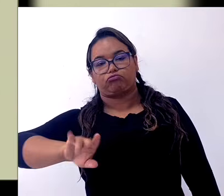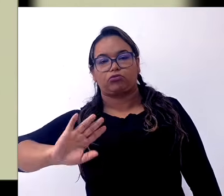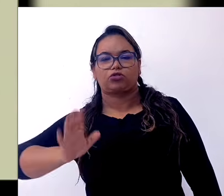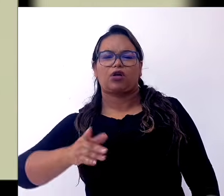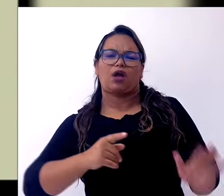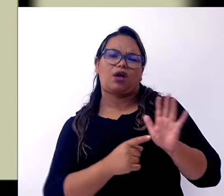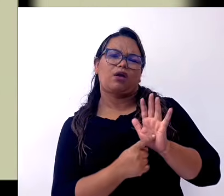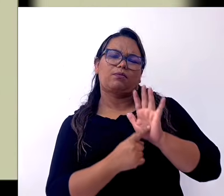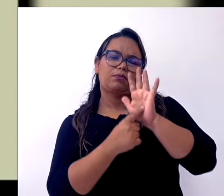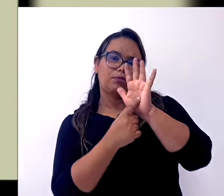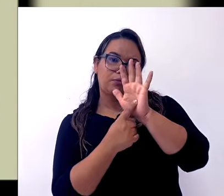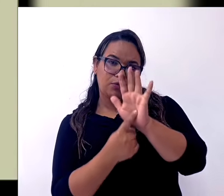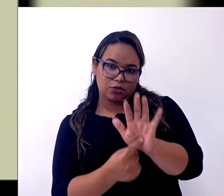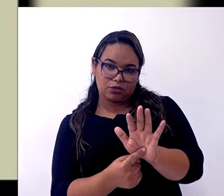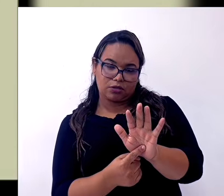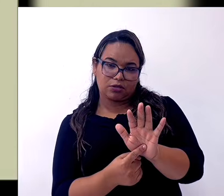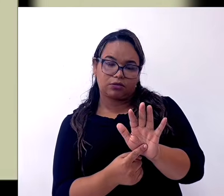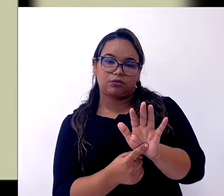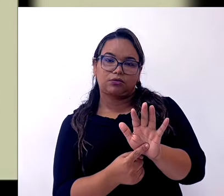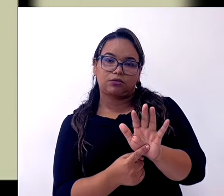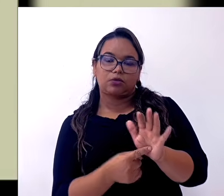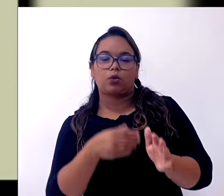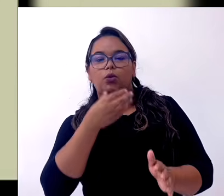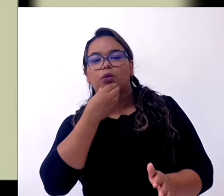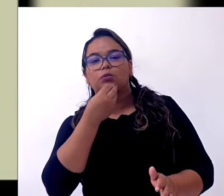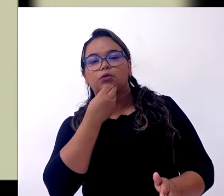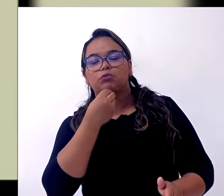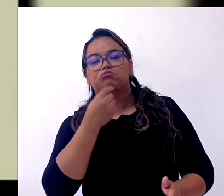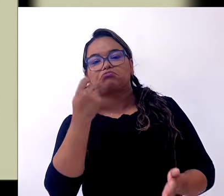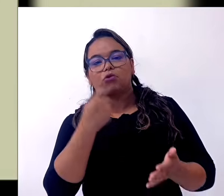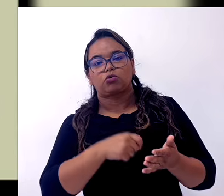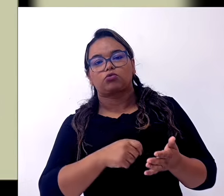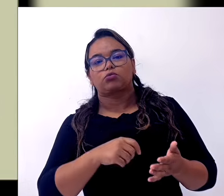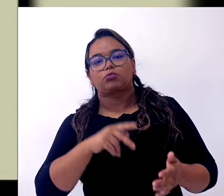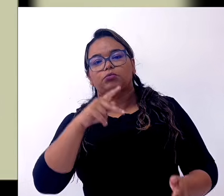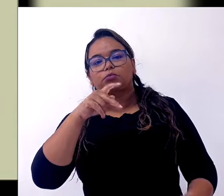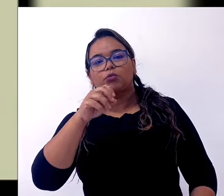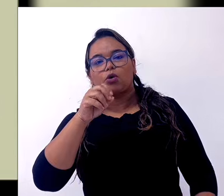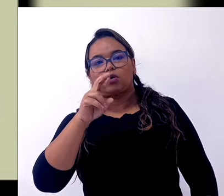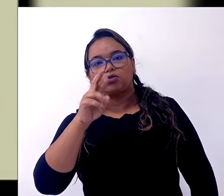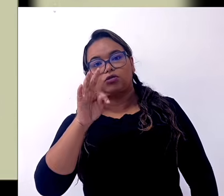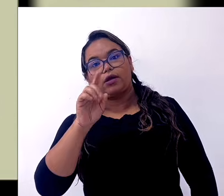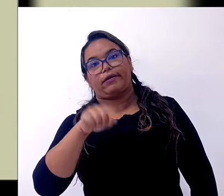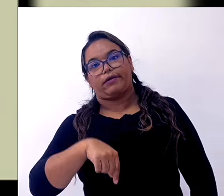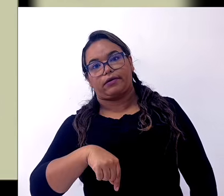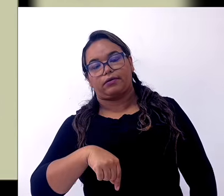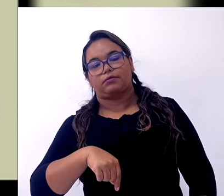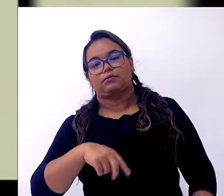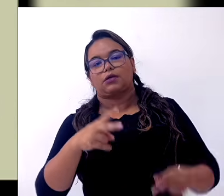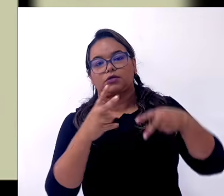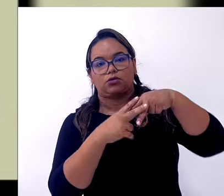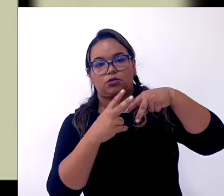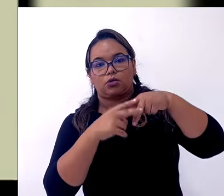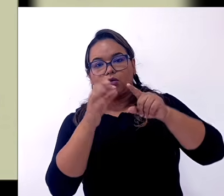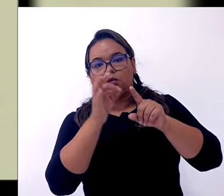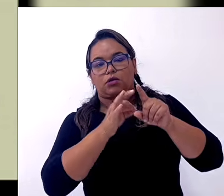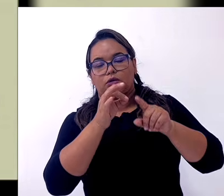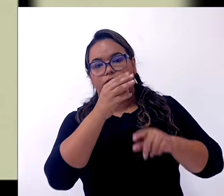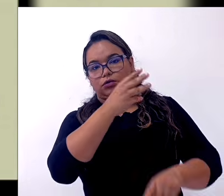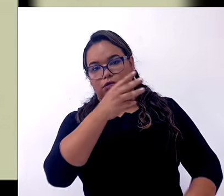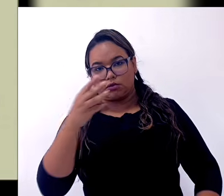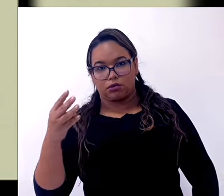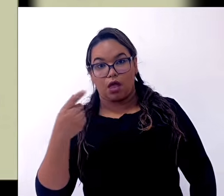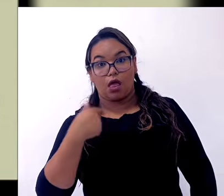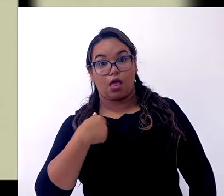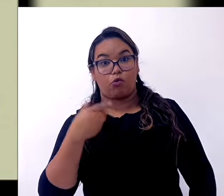Carter, Schroeder, Netanyahu, Gorbachev. Ali está Saddam Hussein, listado como um